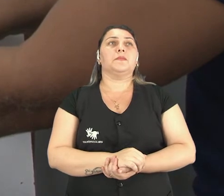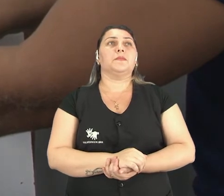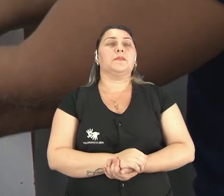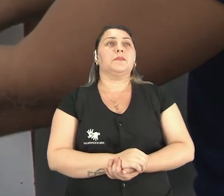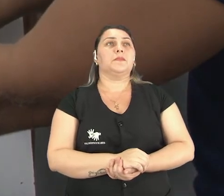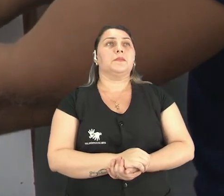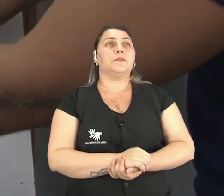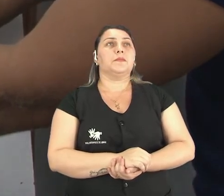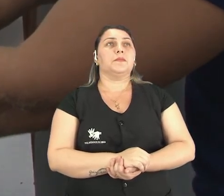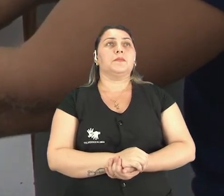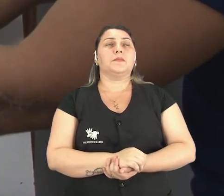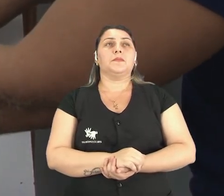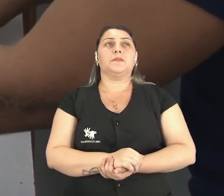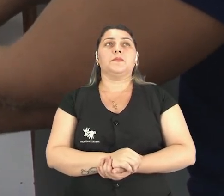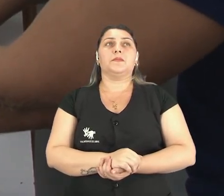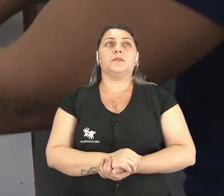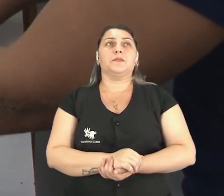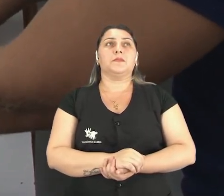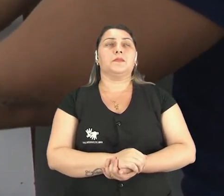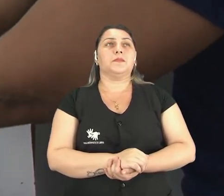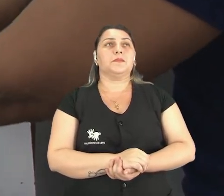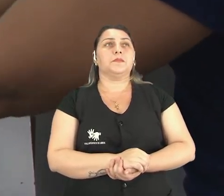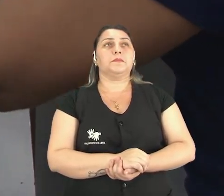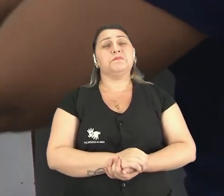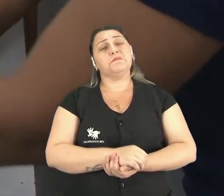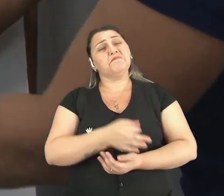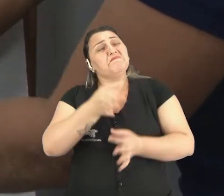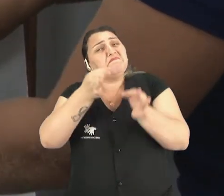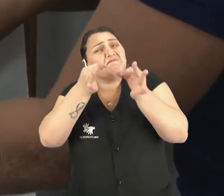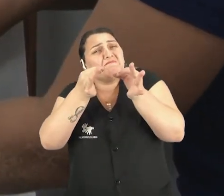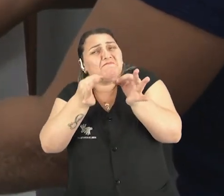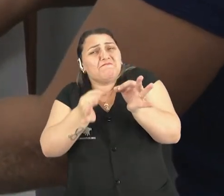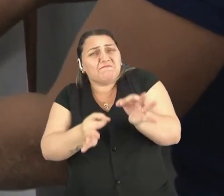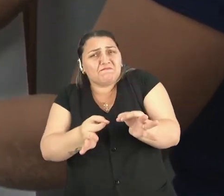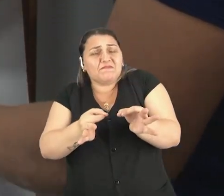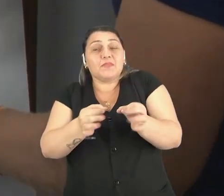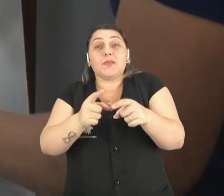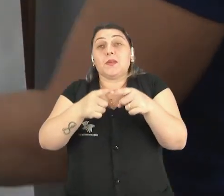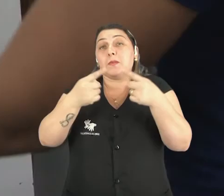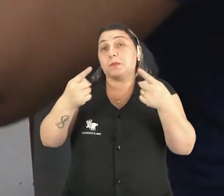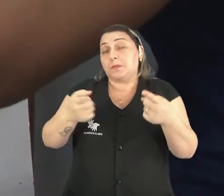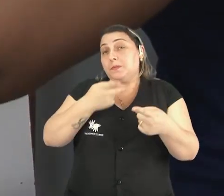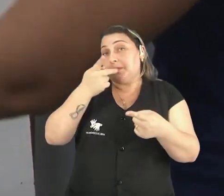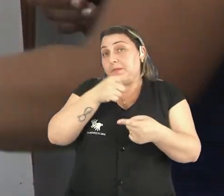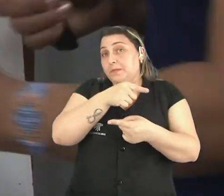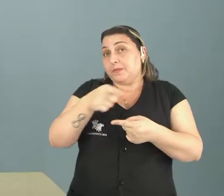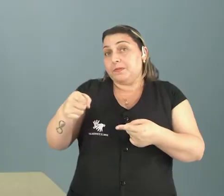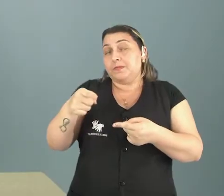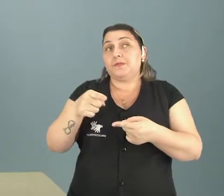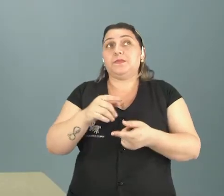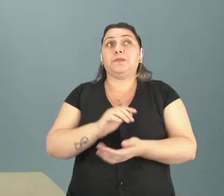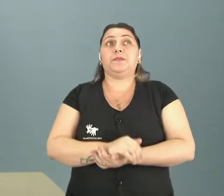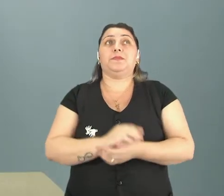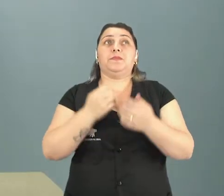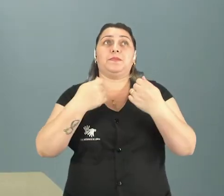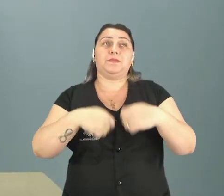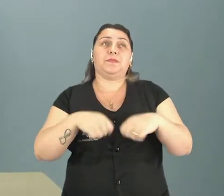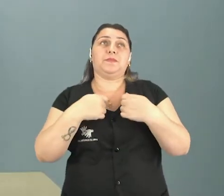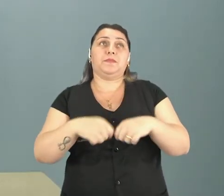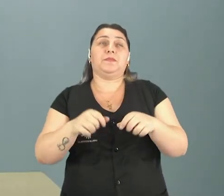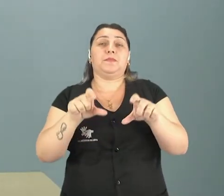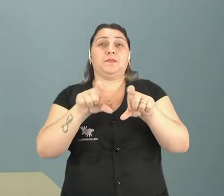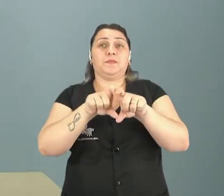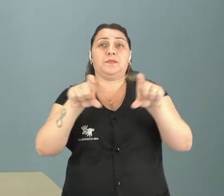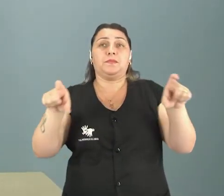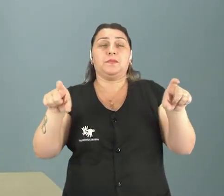Aqui. Não ficou tão certinho não, como eu falei para vocês. Precisa de uma